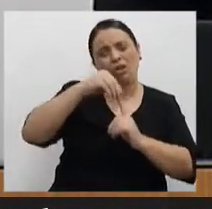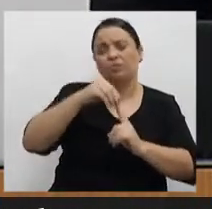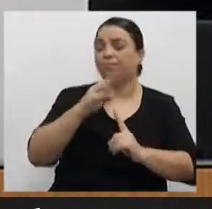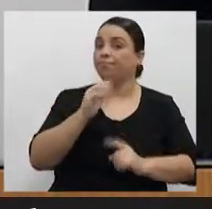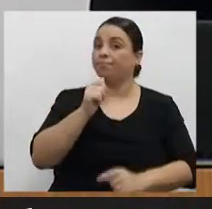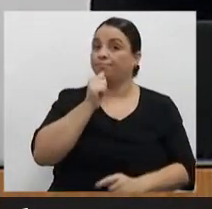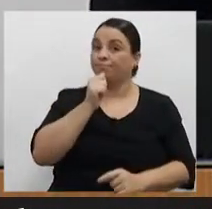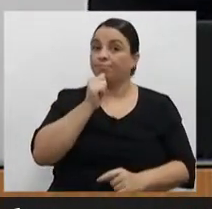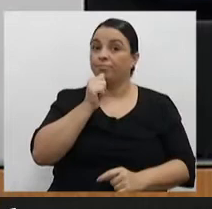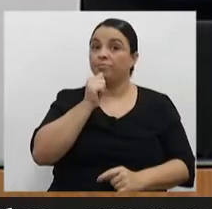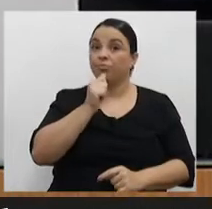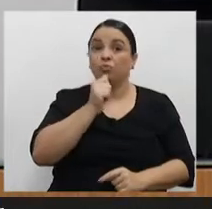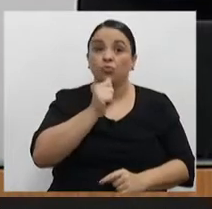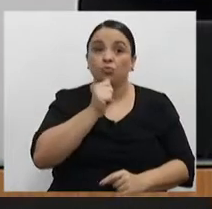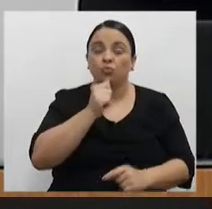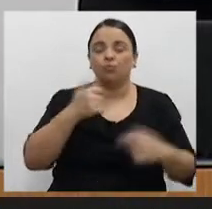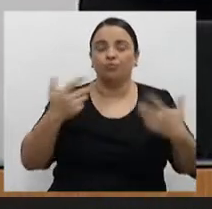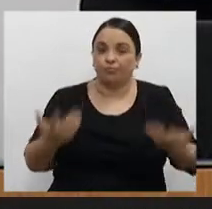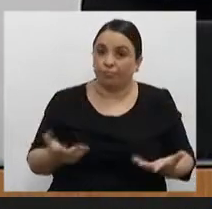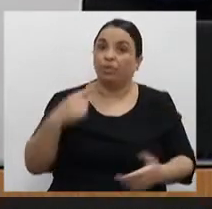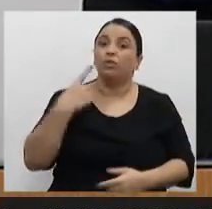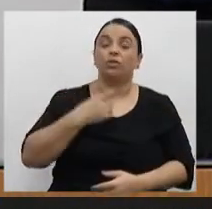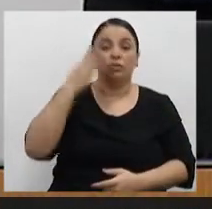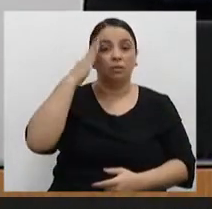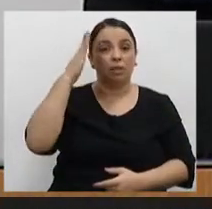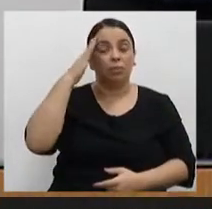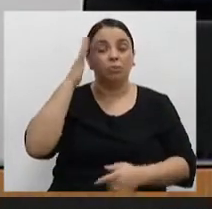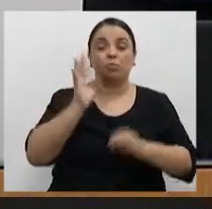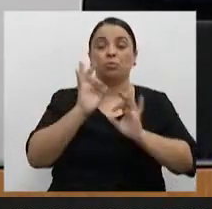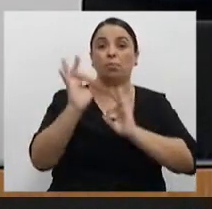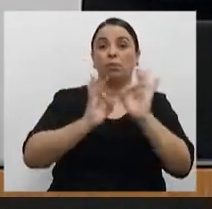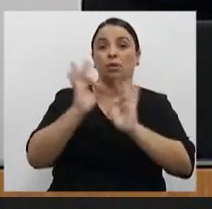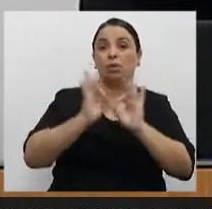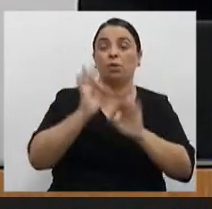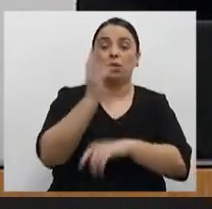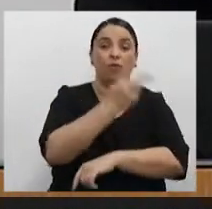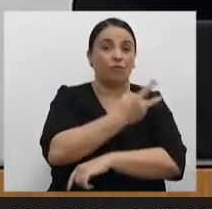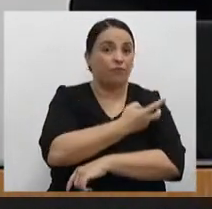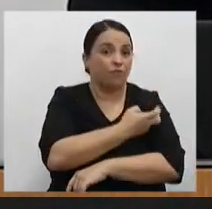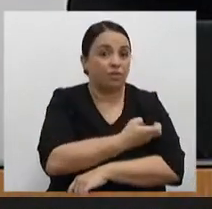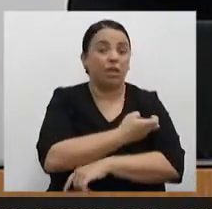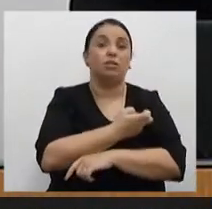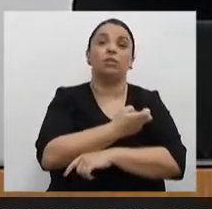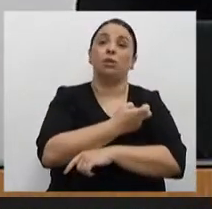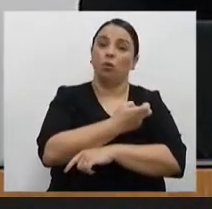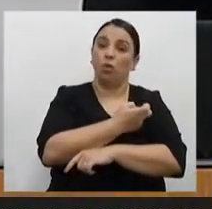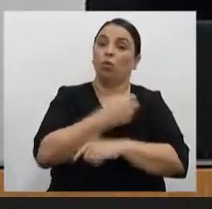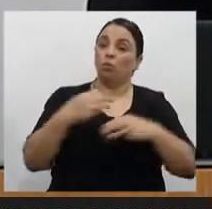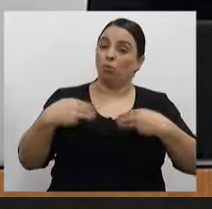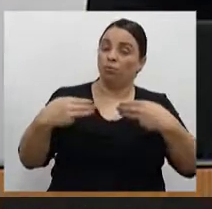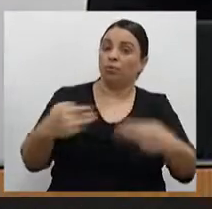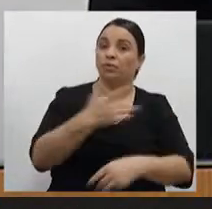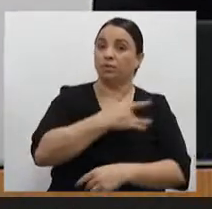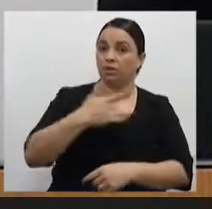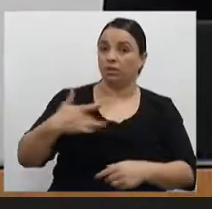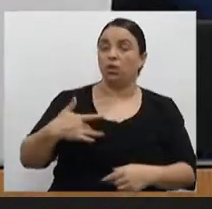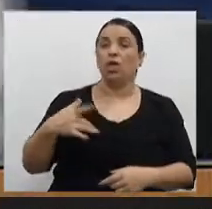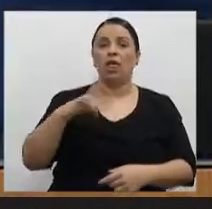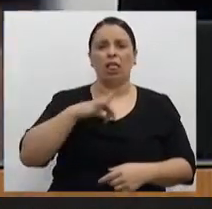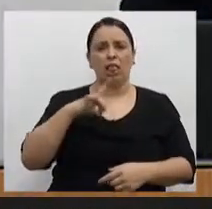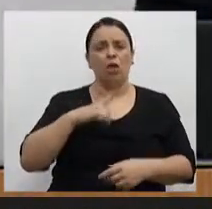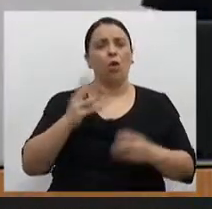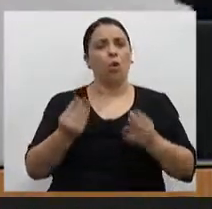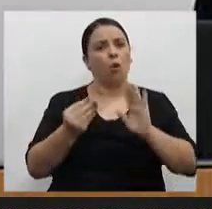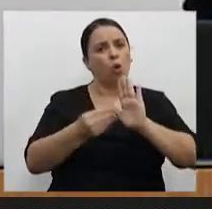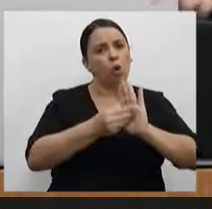de Vacinação, consolidado pelo Ministério da Saúde, né, trouxe aí os PCDs como